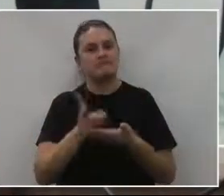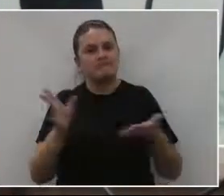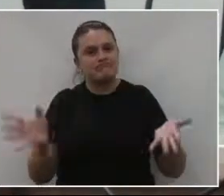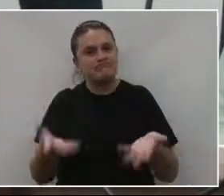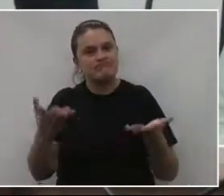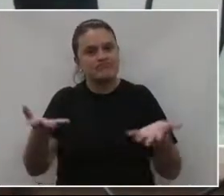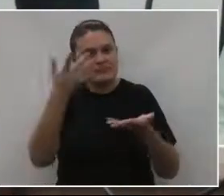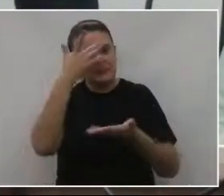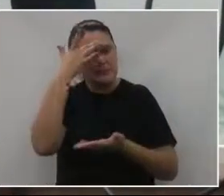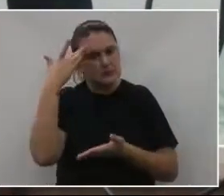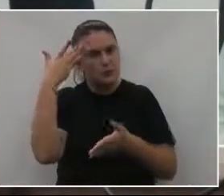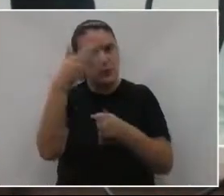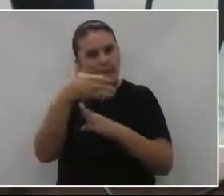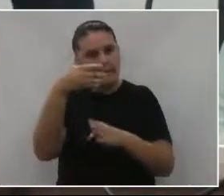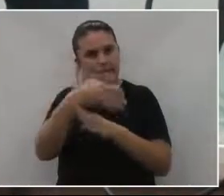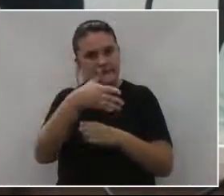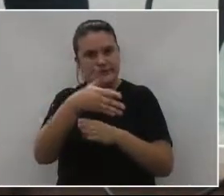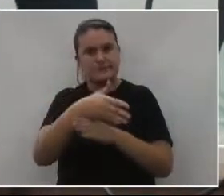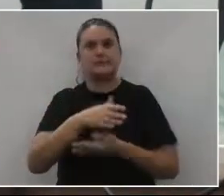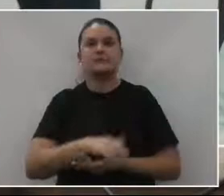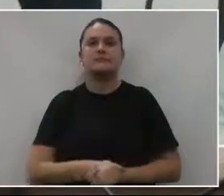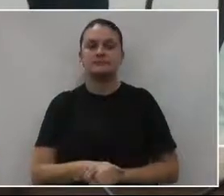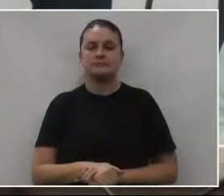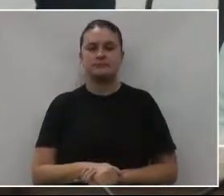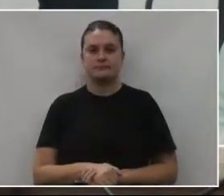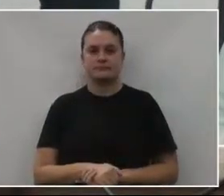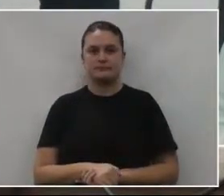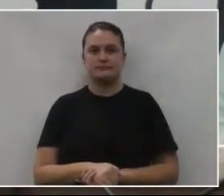realmente as pessoas se façam presentes e